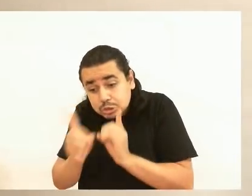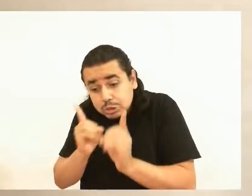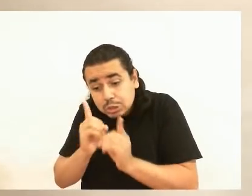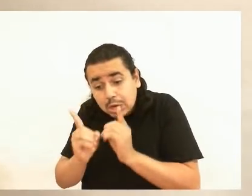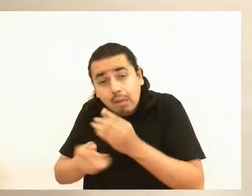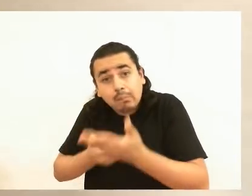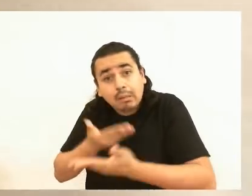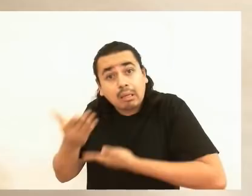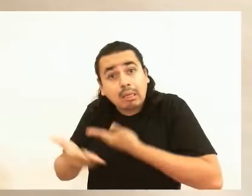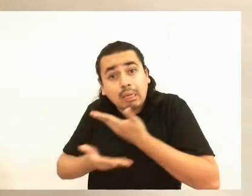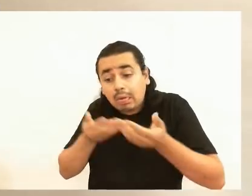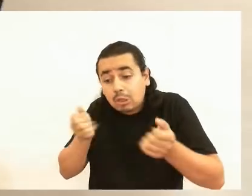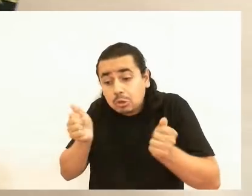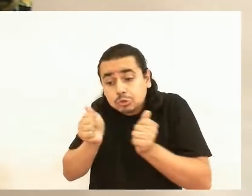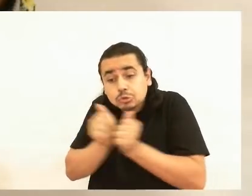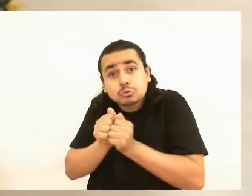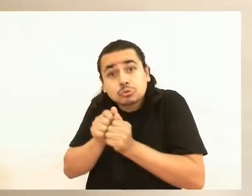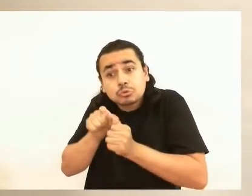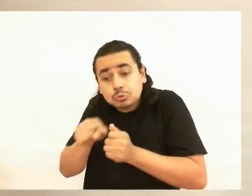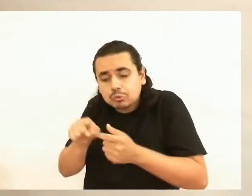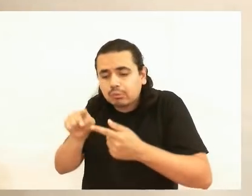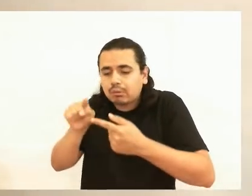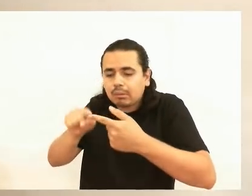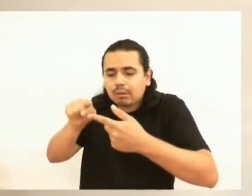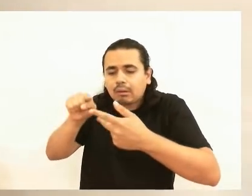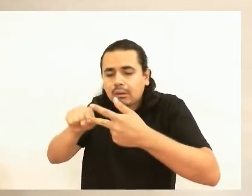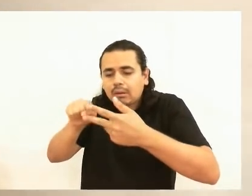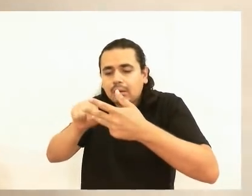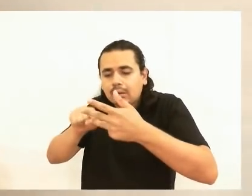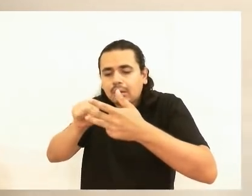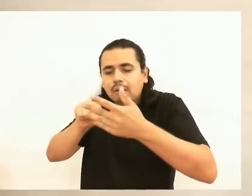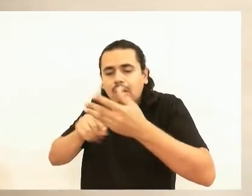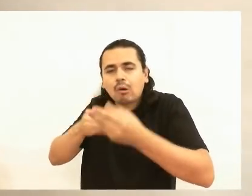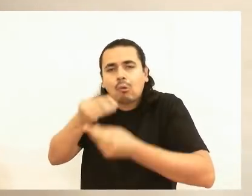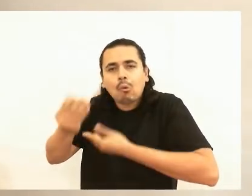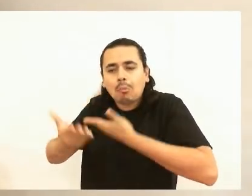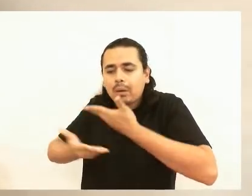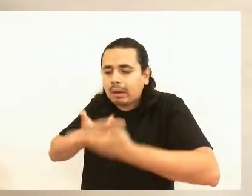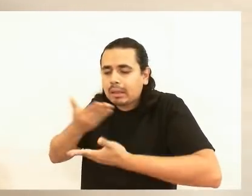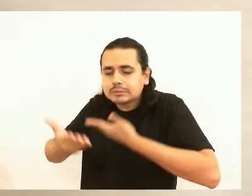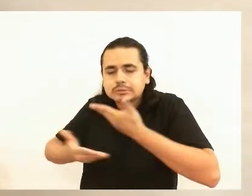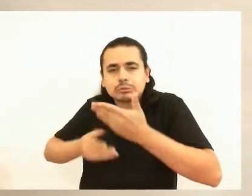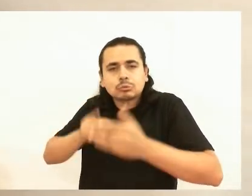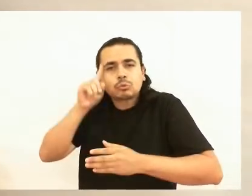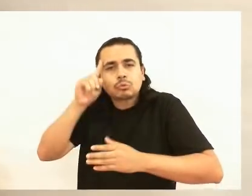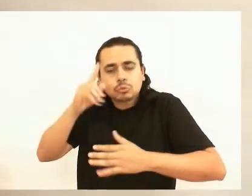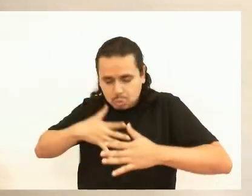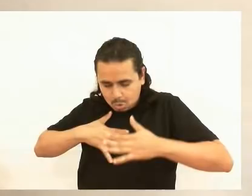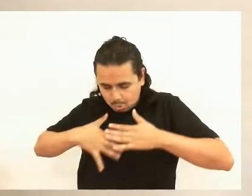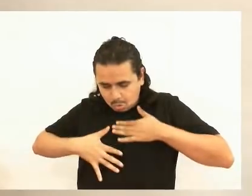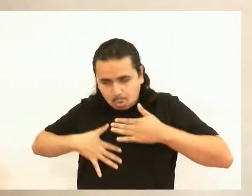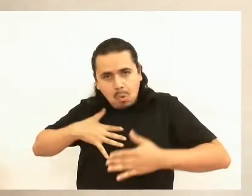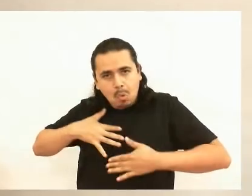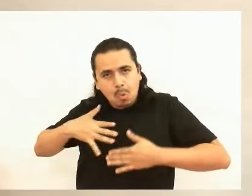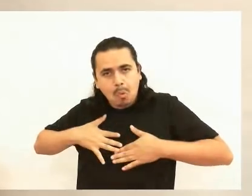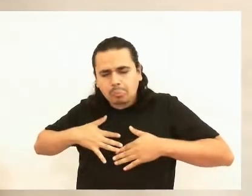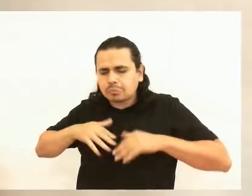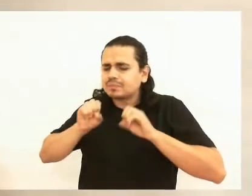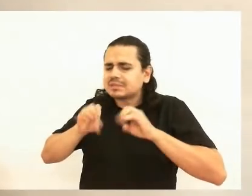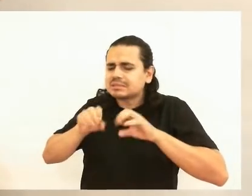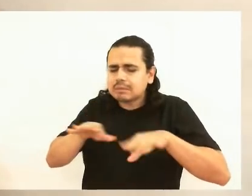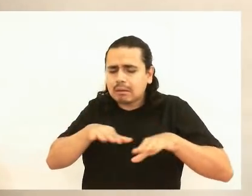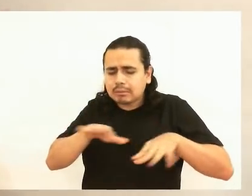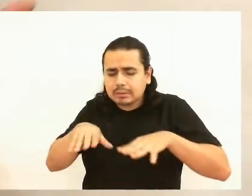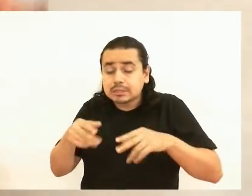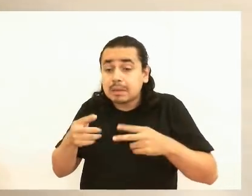relação e isso é aquele que em relação a essa desse corpo do dia então dá aula para a criança